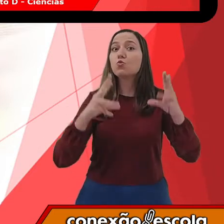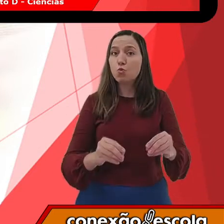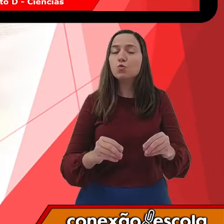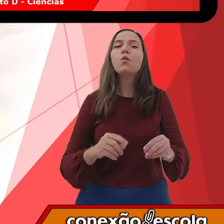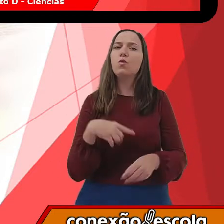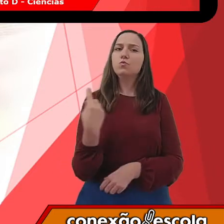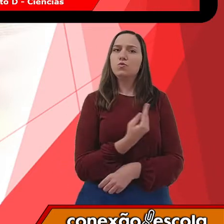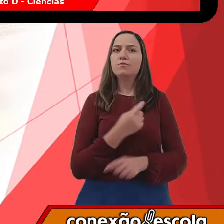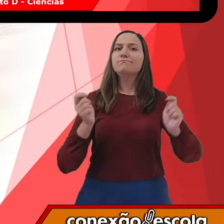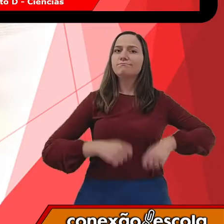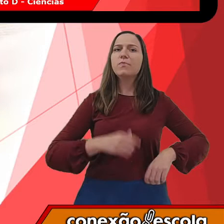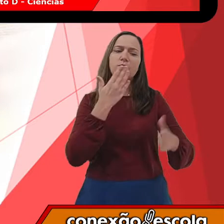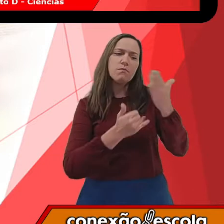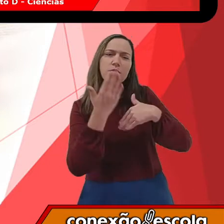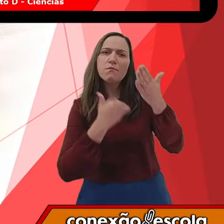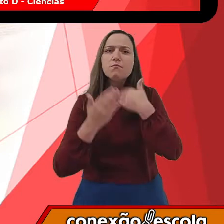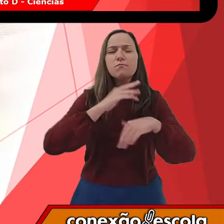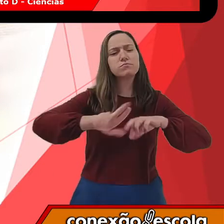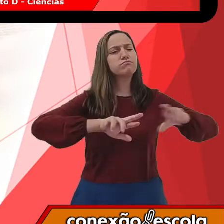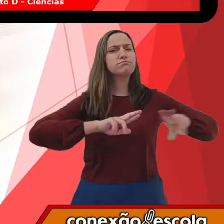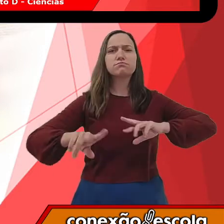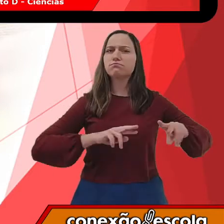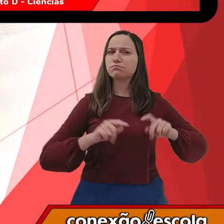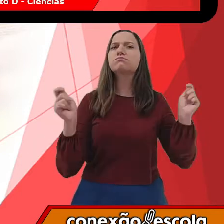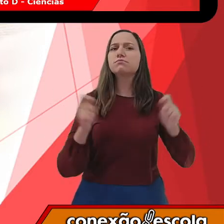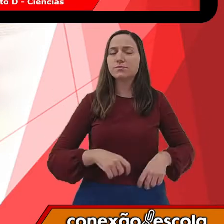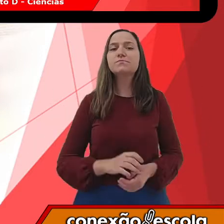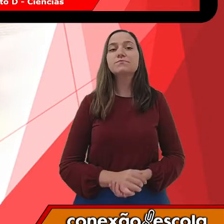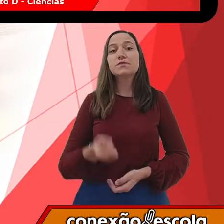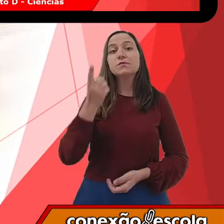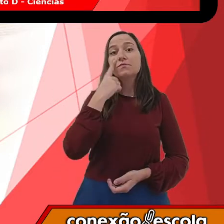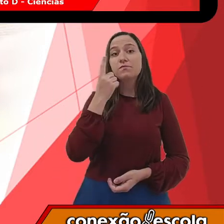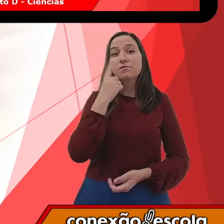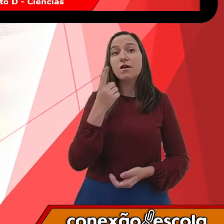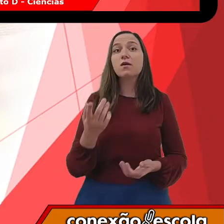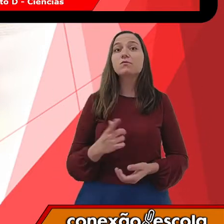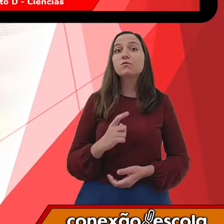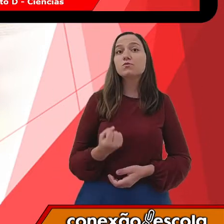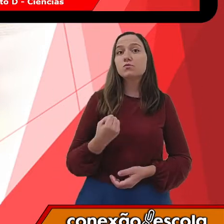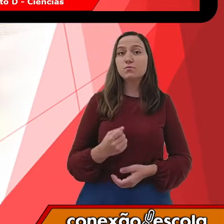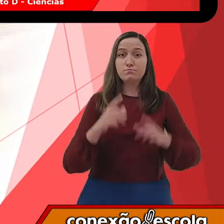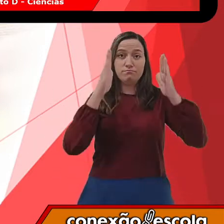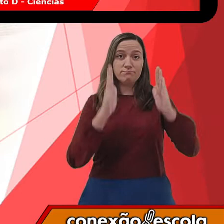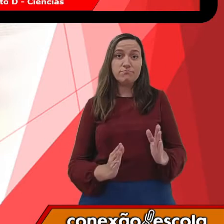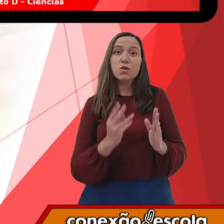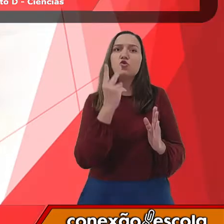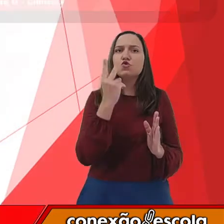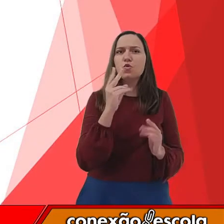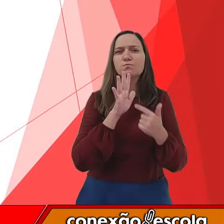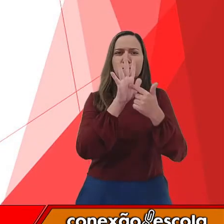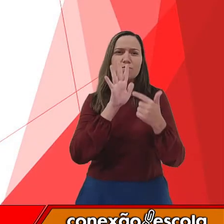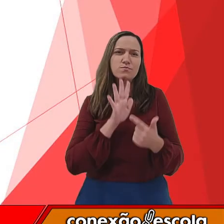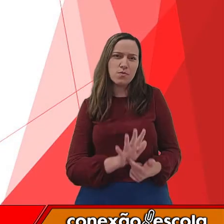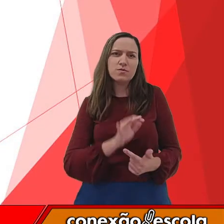podem nutrir-se de alimentos de diferentes origens. Observe na imagem 2 alguns exemplos de alimentação de um ser